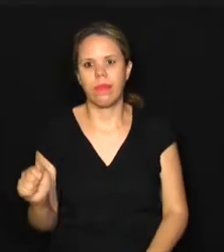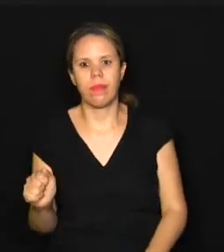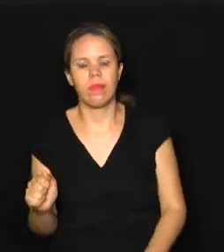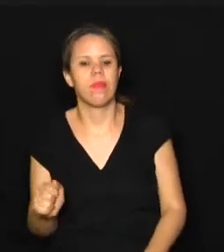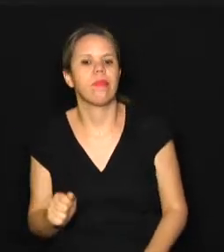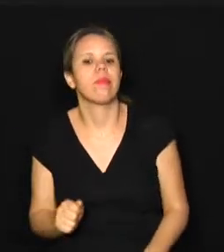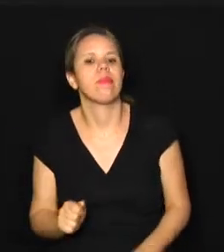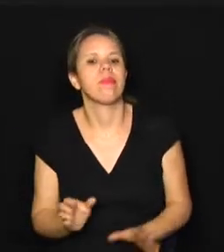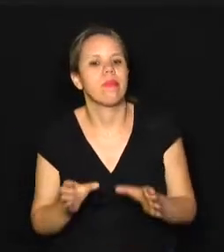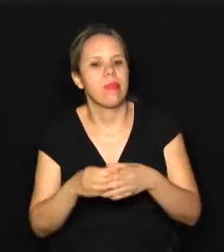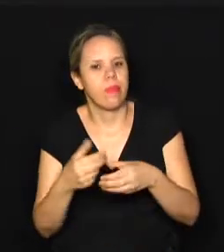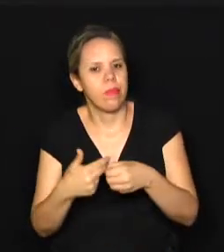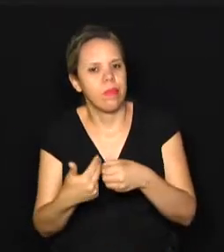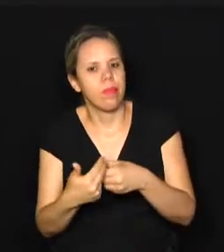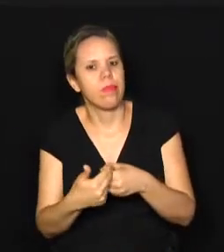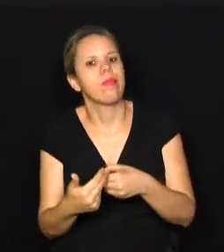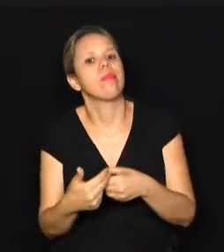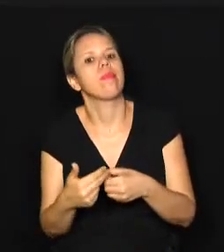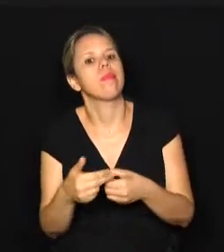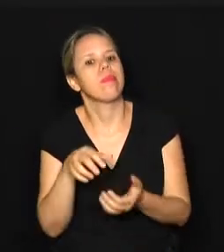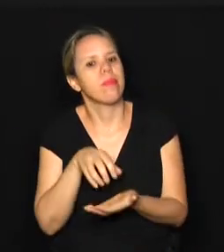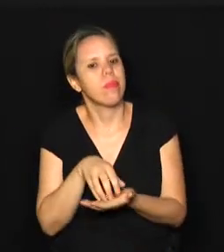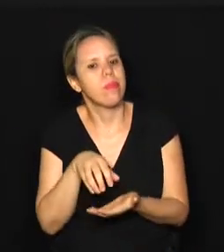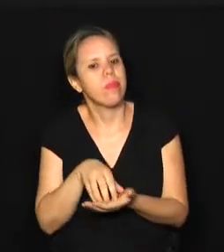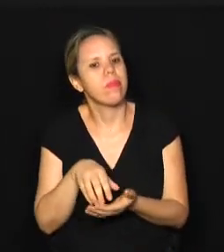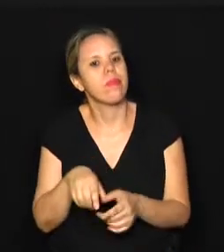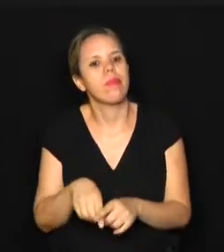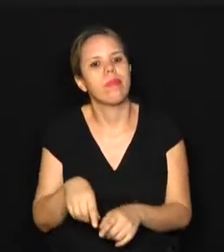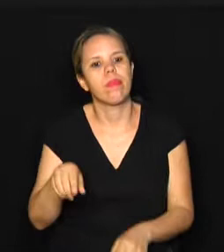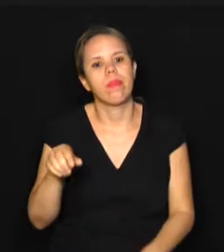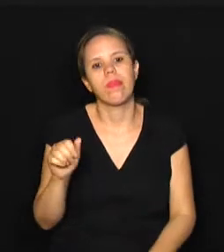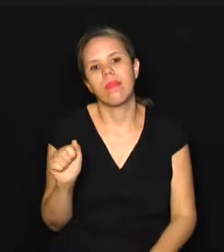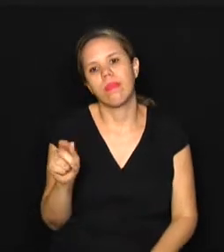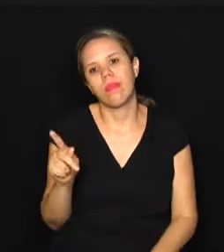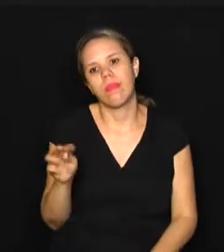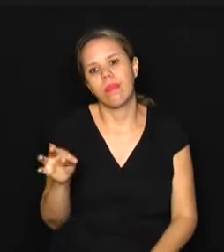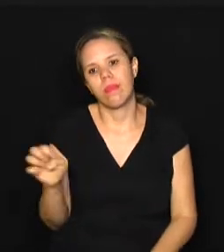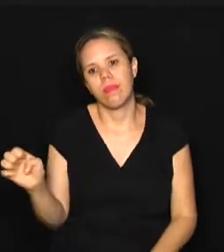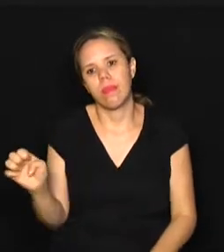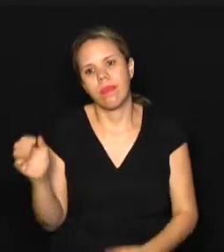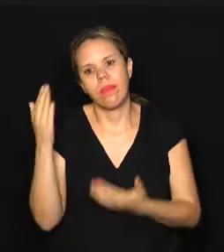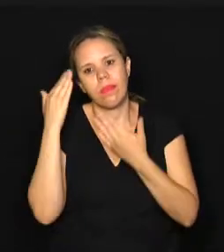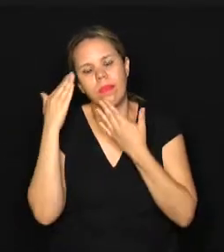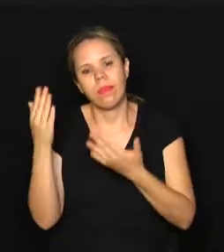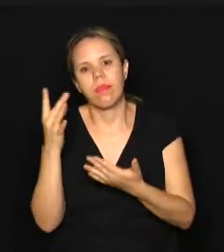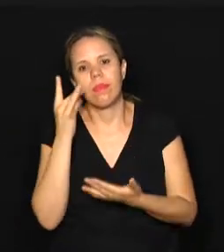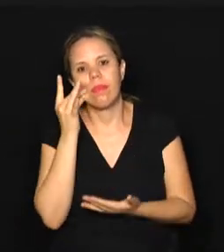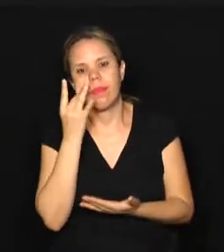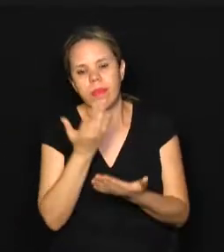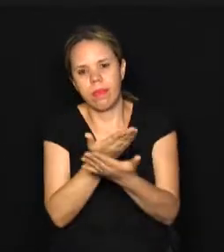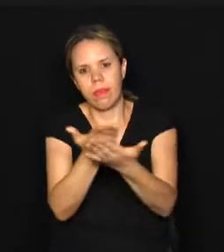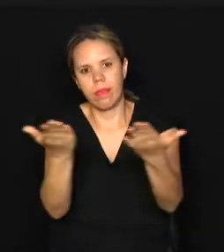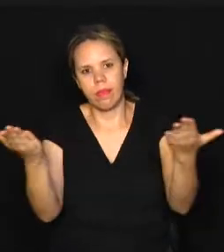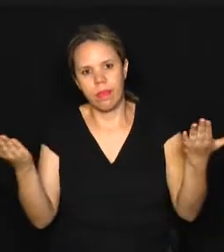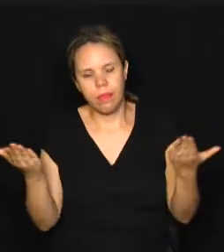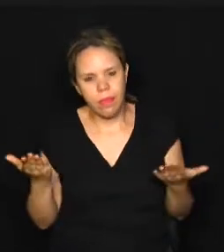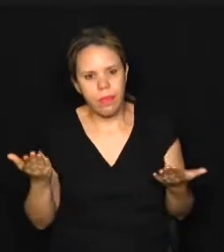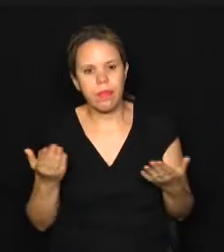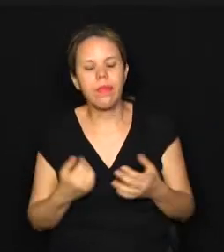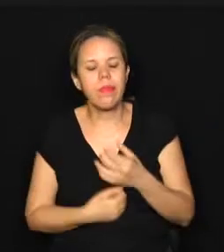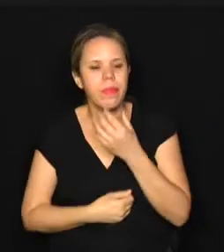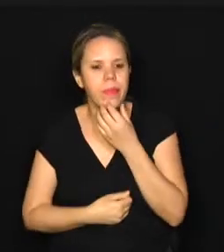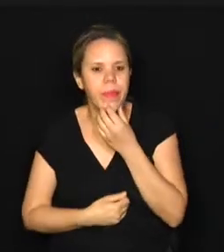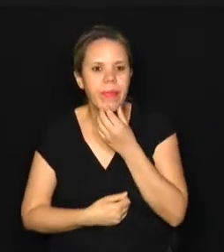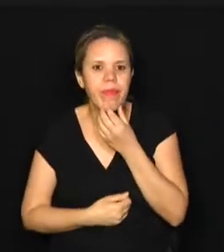CRIAB Unicamp, e da Aponte. Então, já agradeço a presença de todas e todos, e